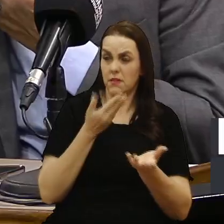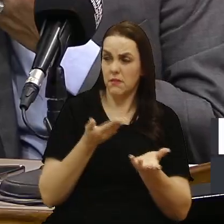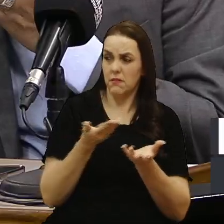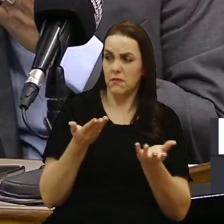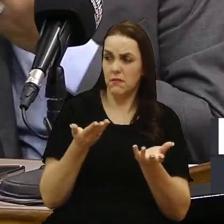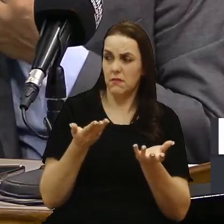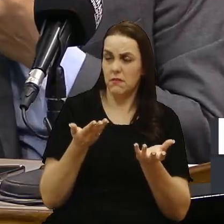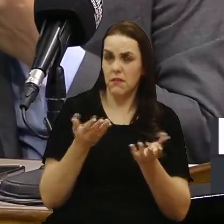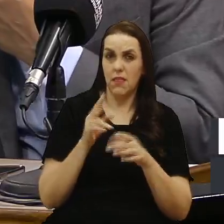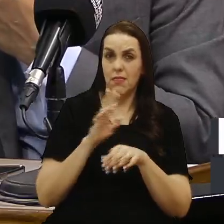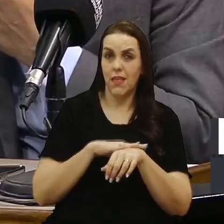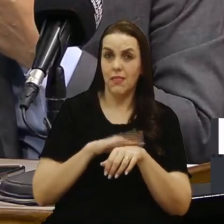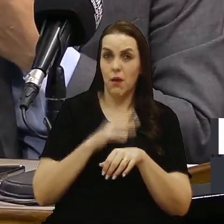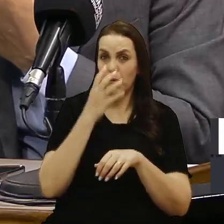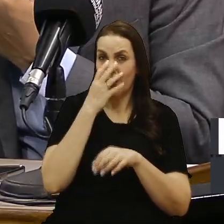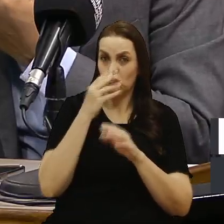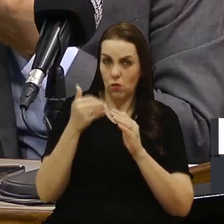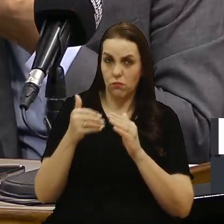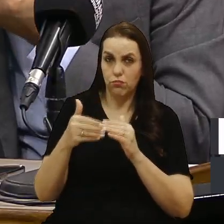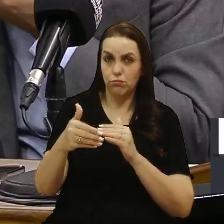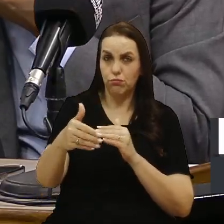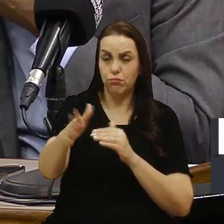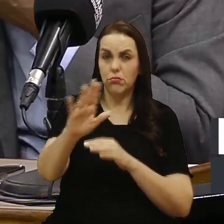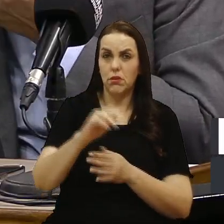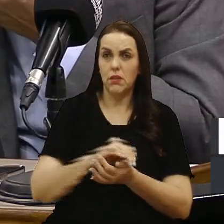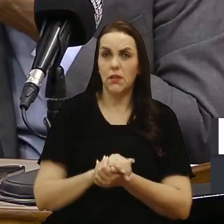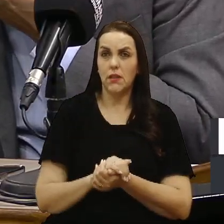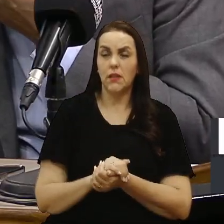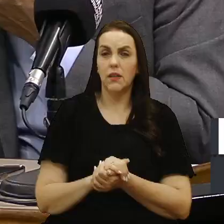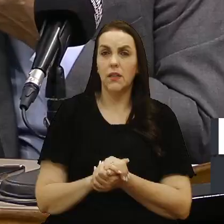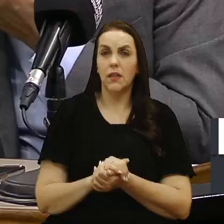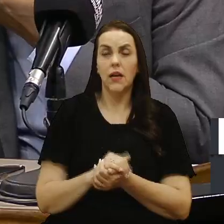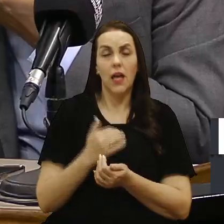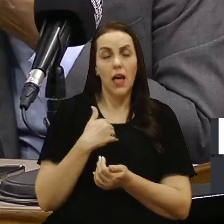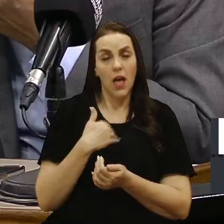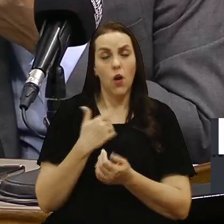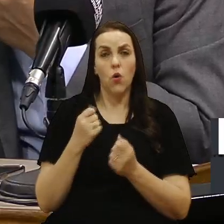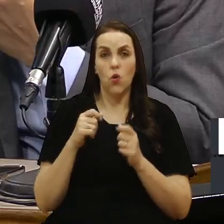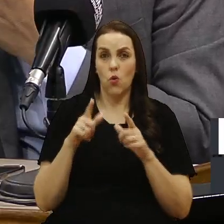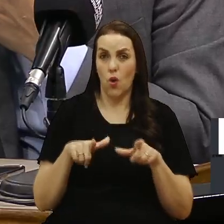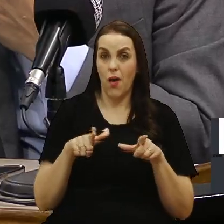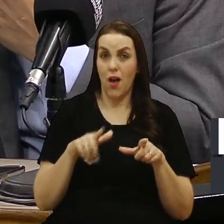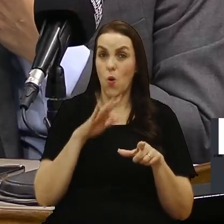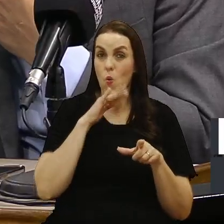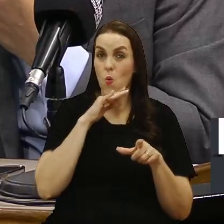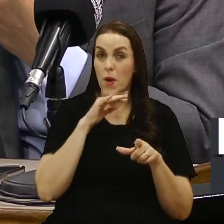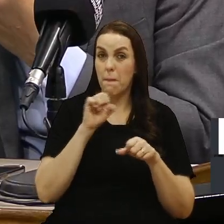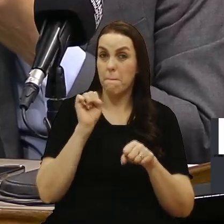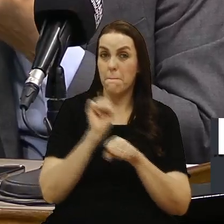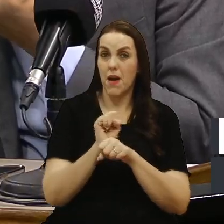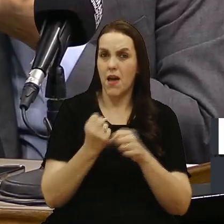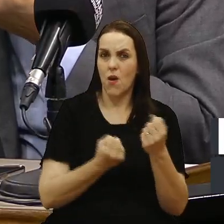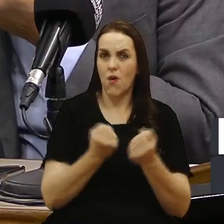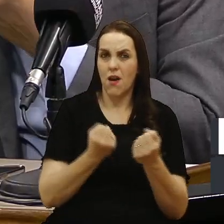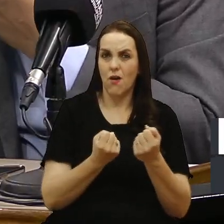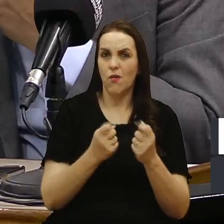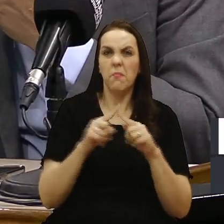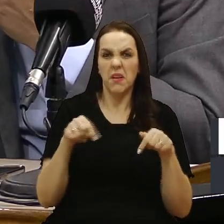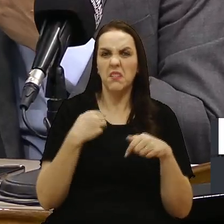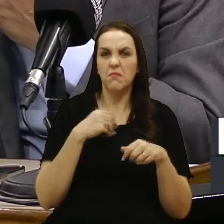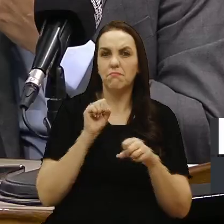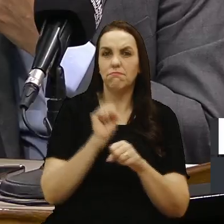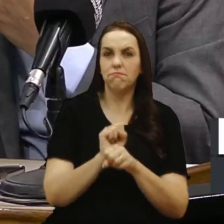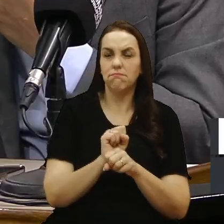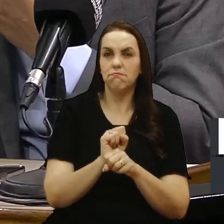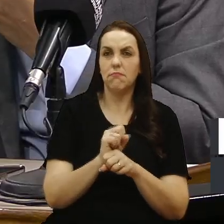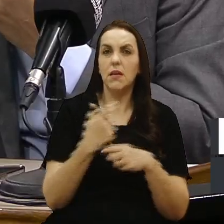do cachorro seguir o caminho dele. E daí eu estava tendo um lugar ruim de parar assim e eu parei, né? Que se fosse